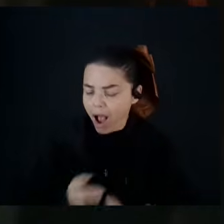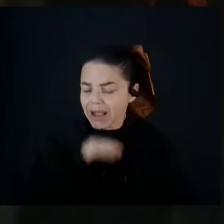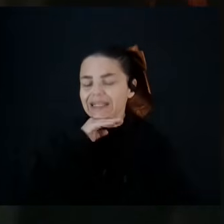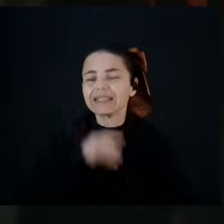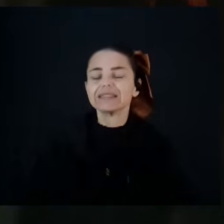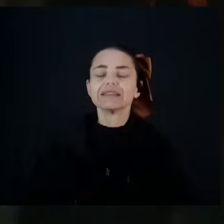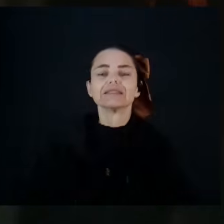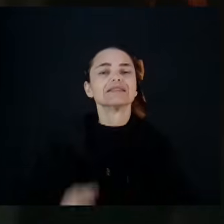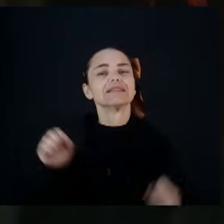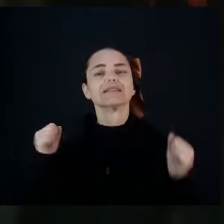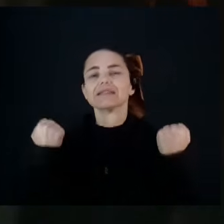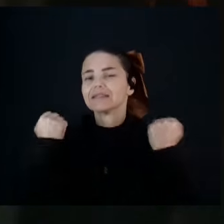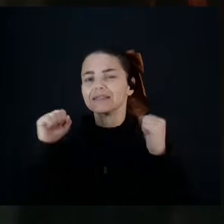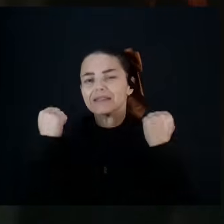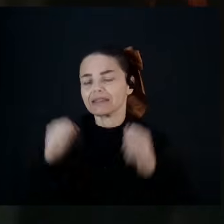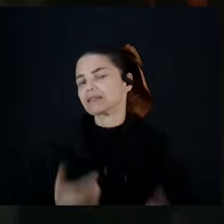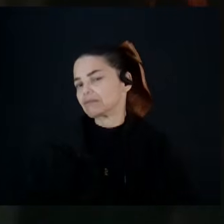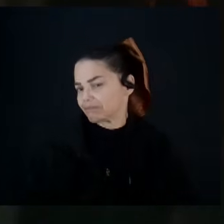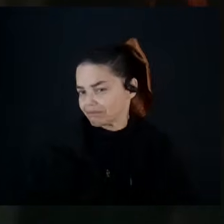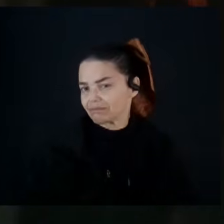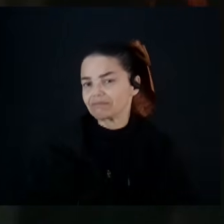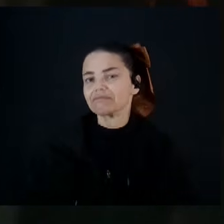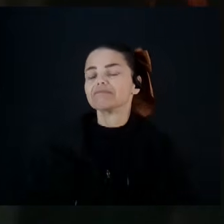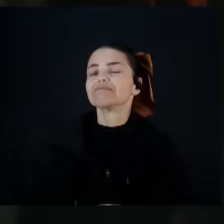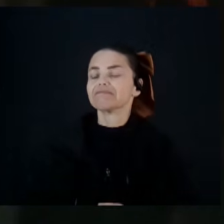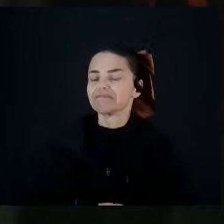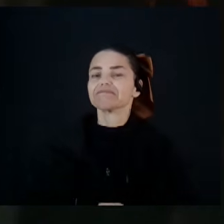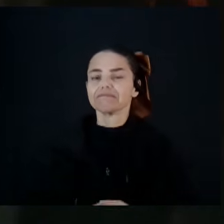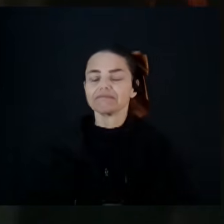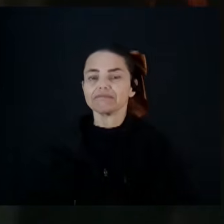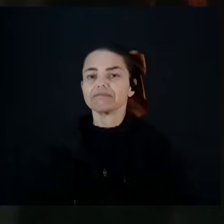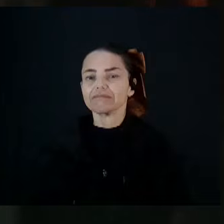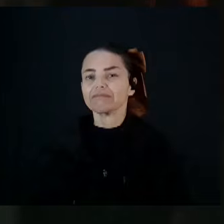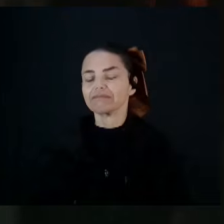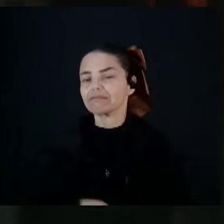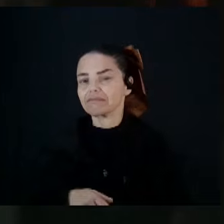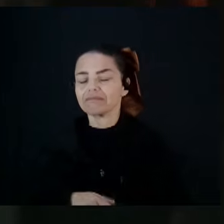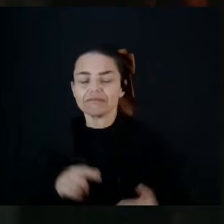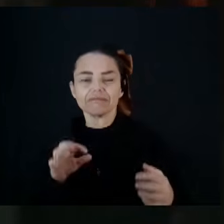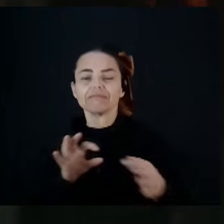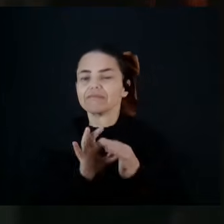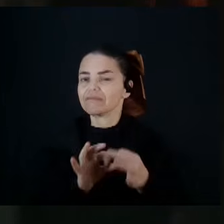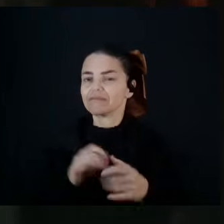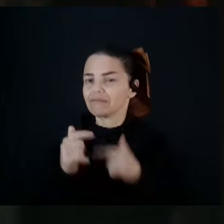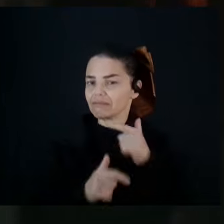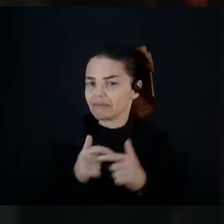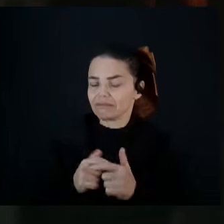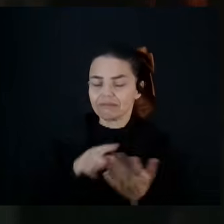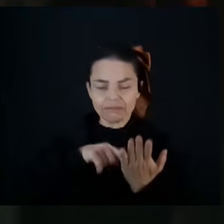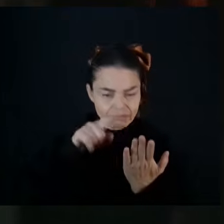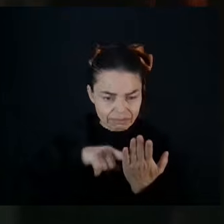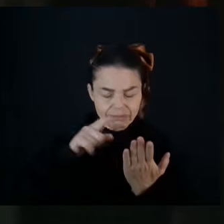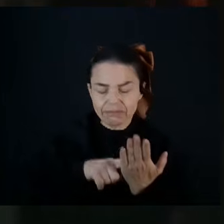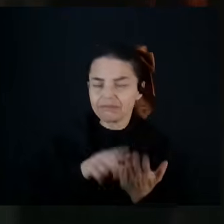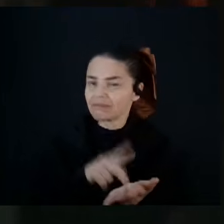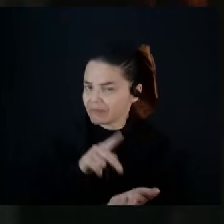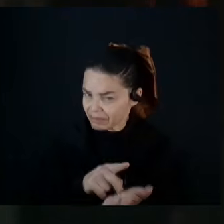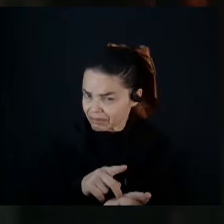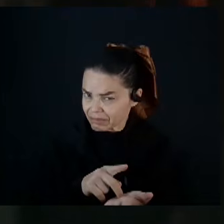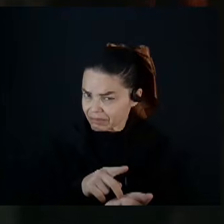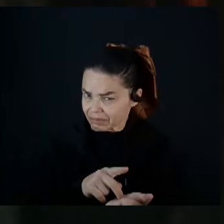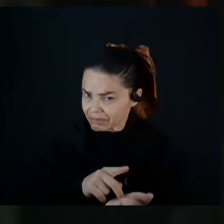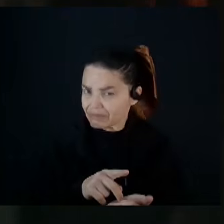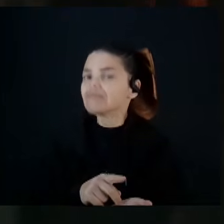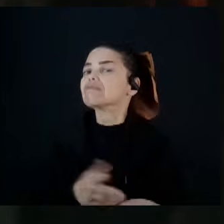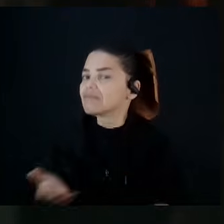atividades físicas, né, desgastantes? Será que conciliar tarefas com o uso do celular é realmente eficiente? A